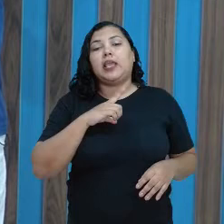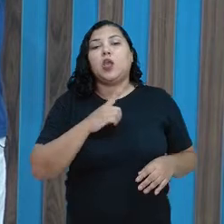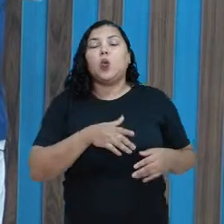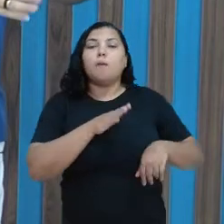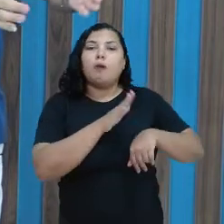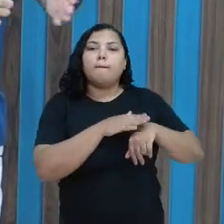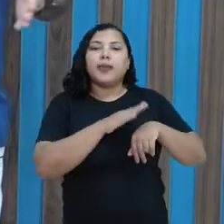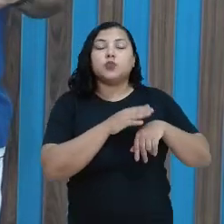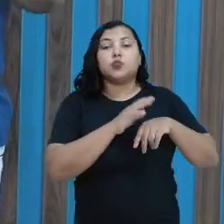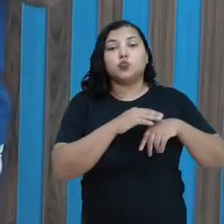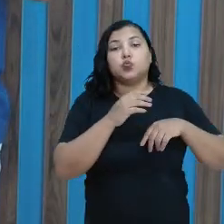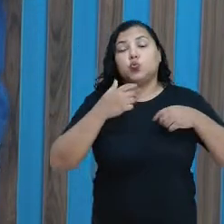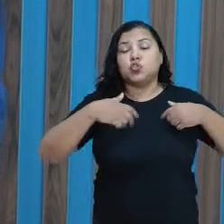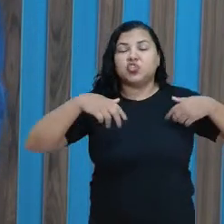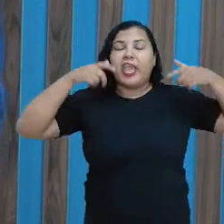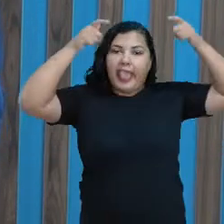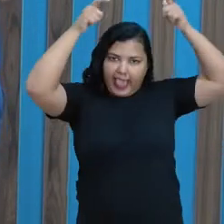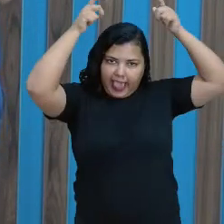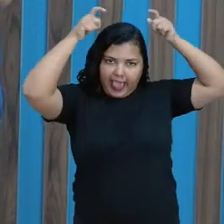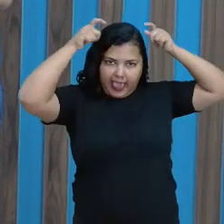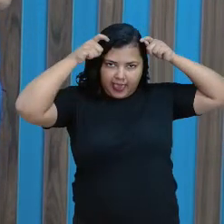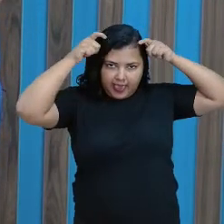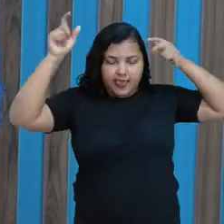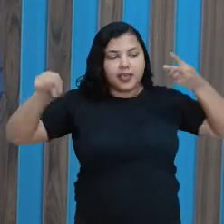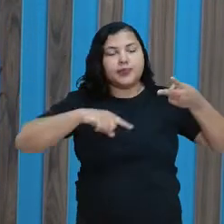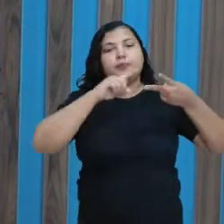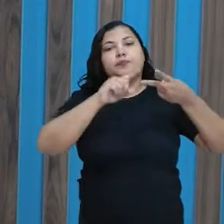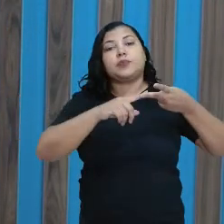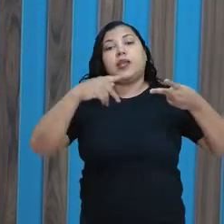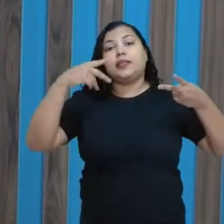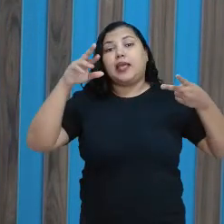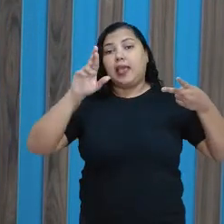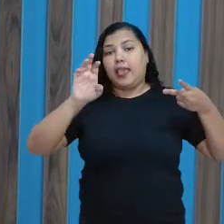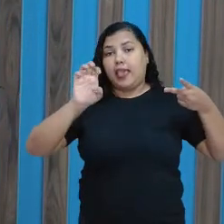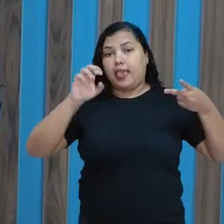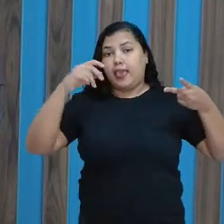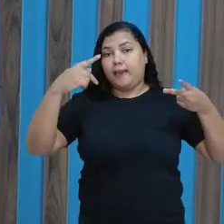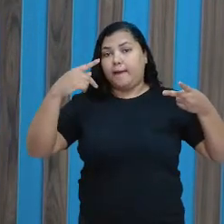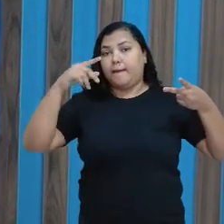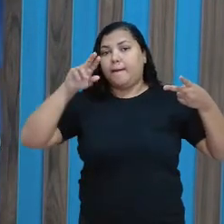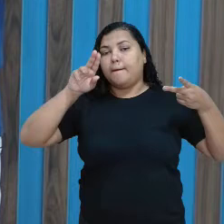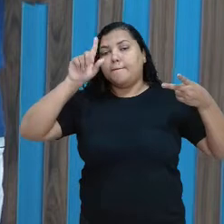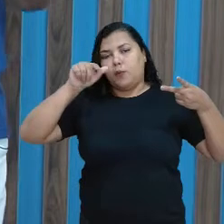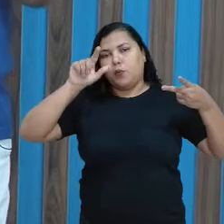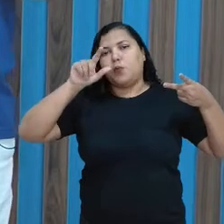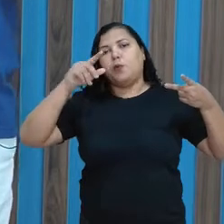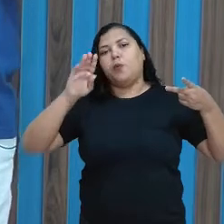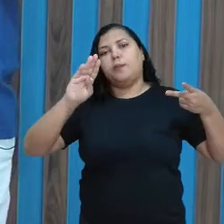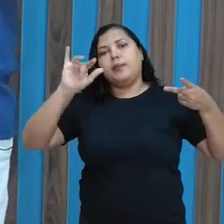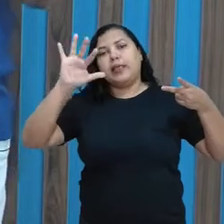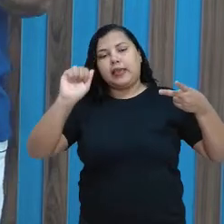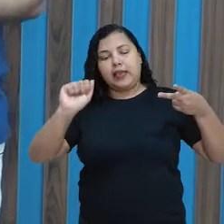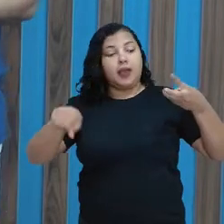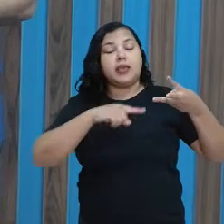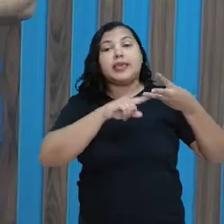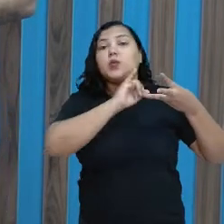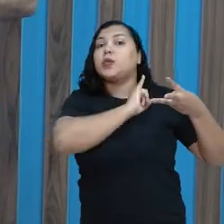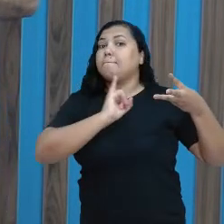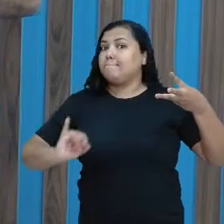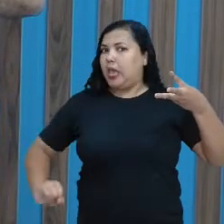da monarquia, a fase da república e a fase do império. Então a república foi um